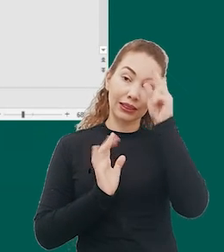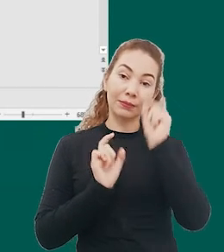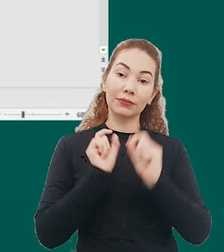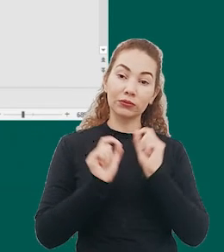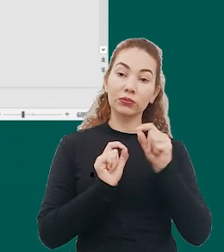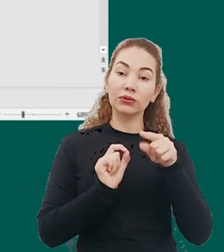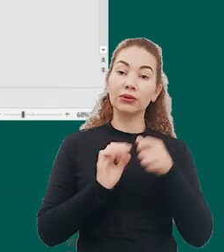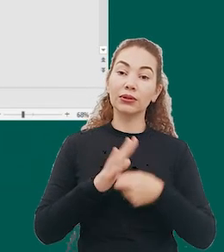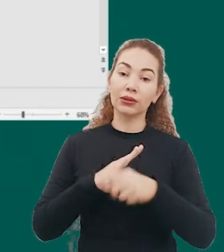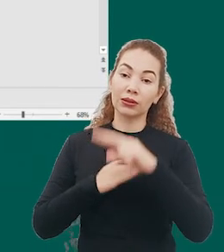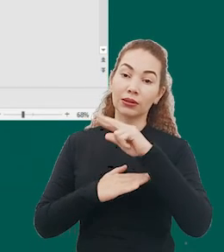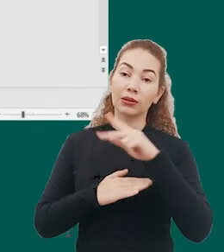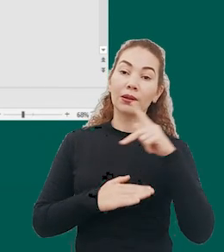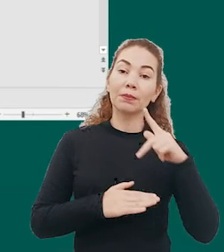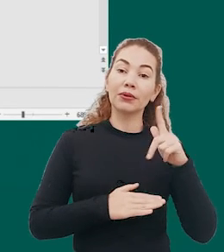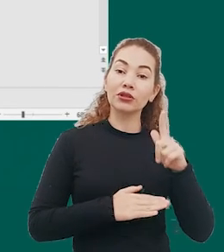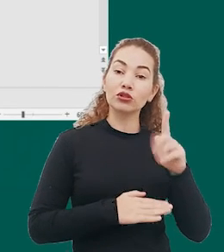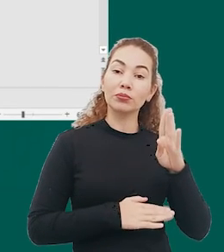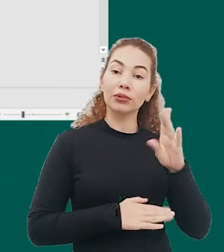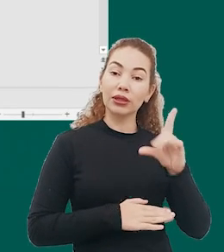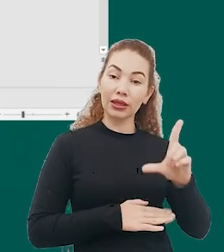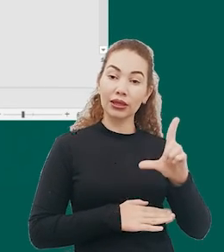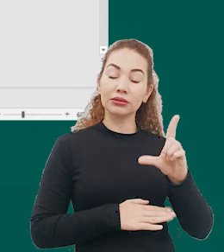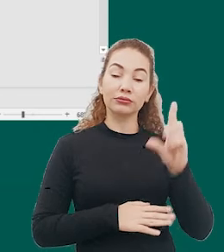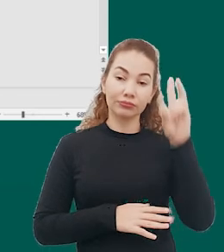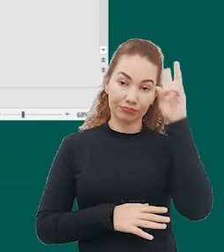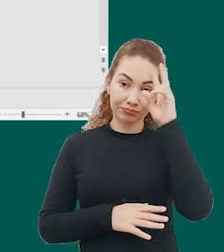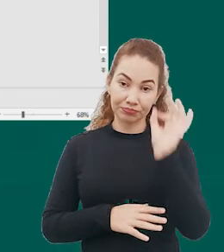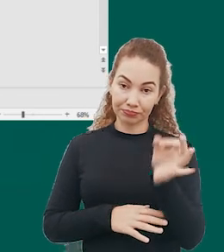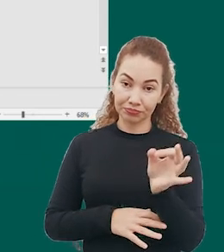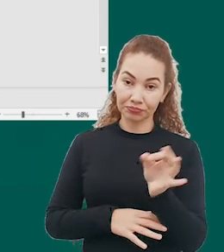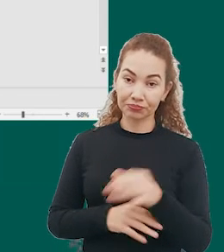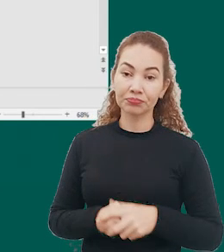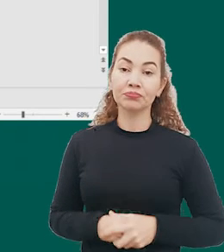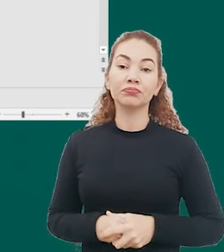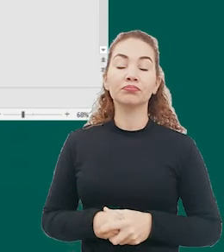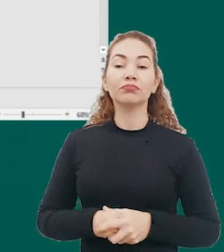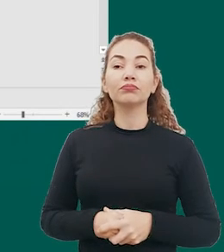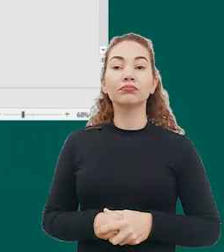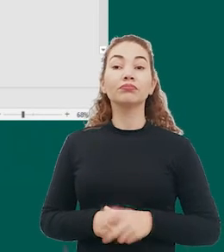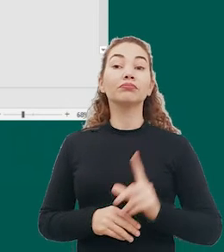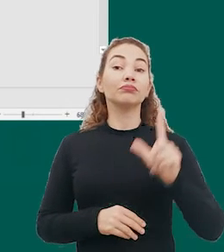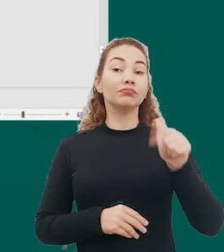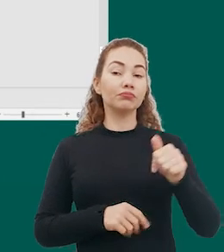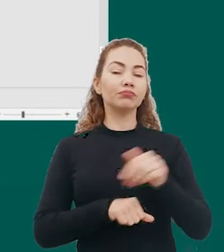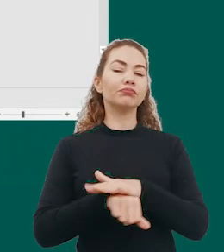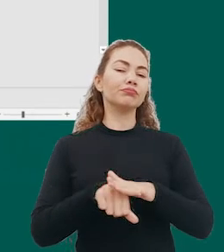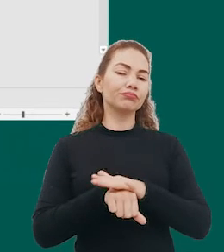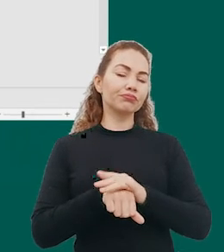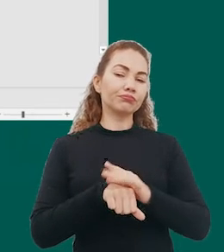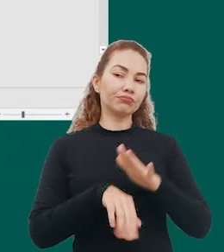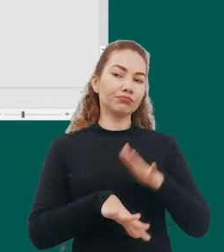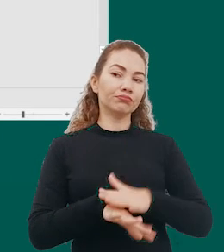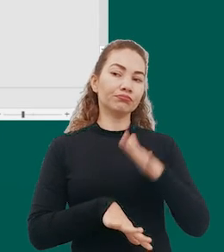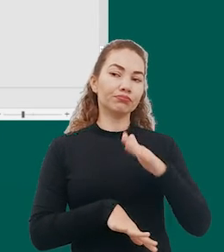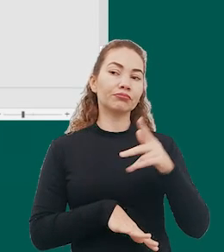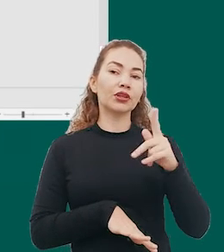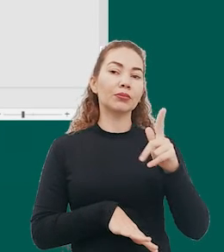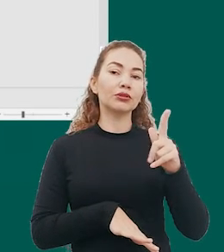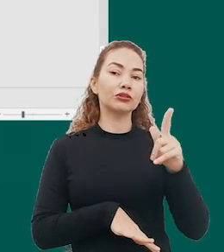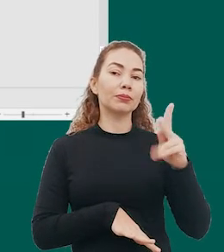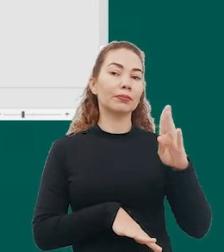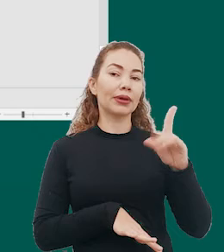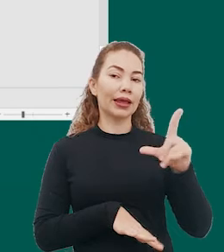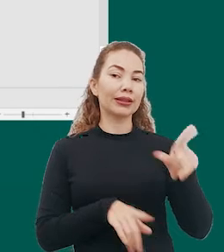essa aplicação é em PGBL, certo? Depois eu vou conversar um pouquinho sobre a VGBL